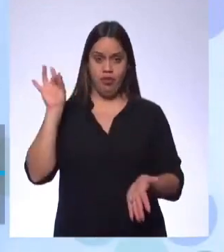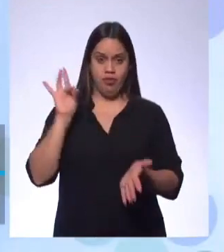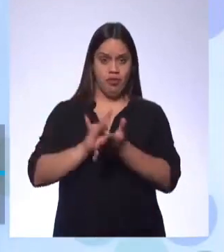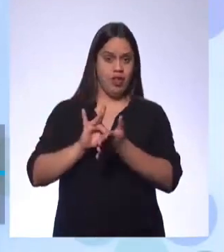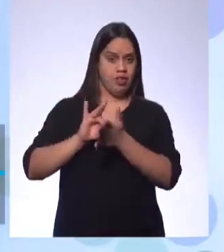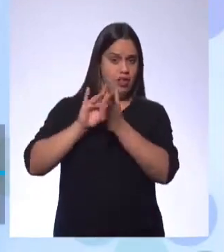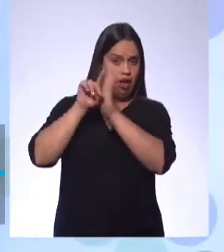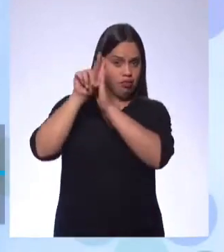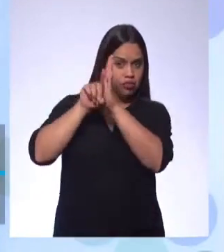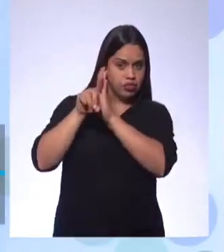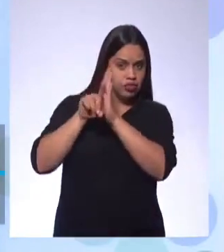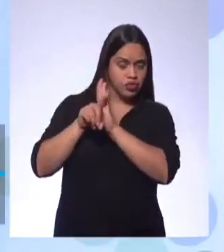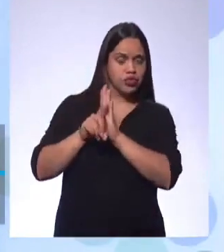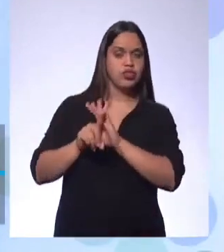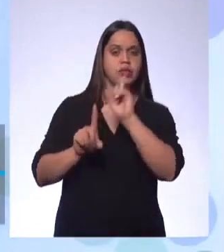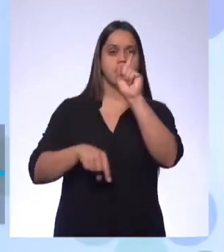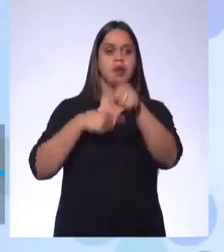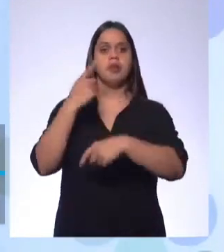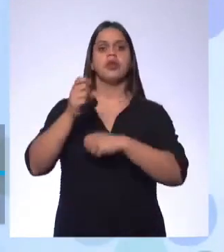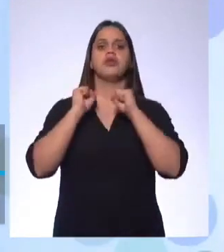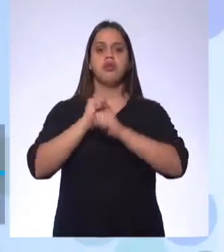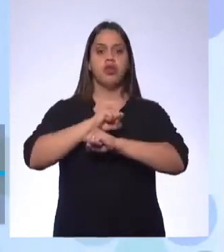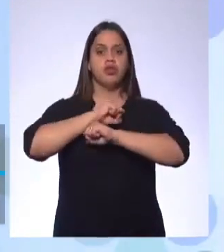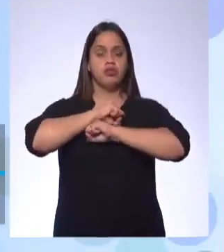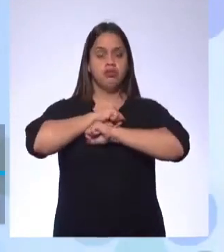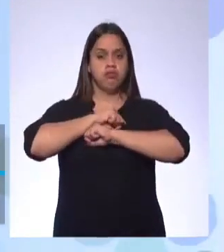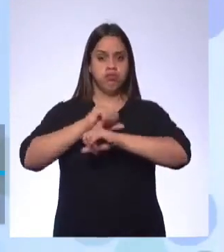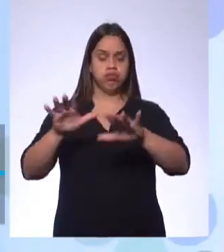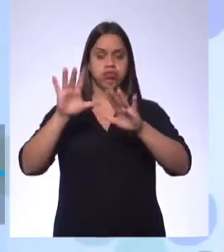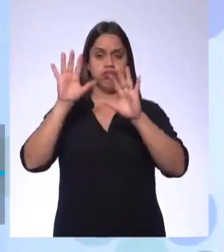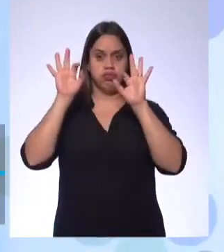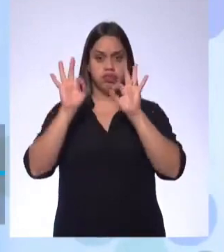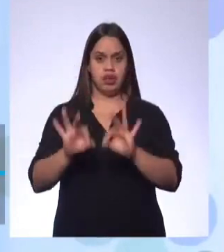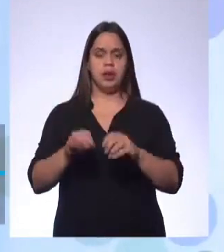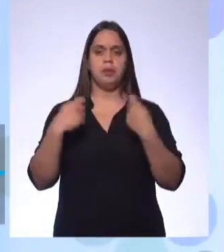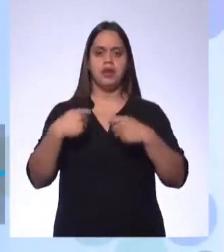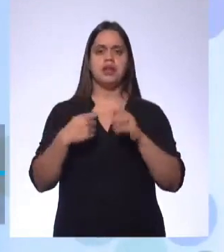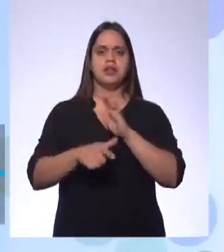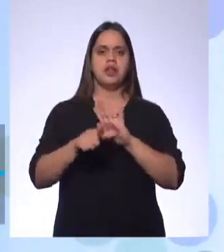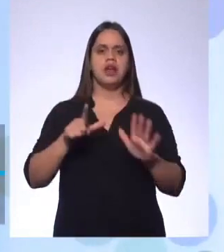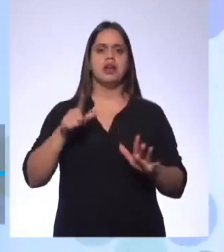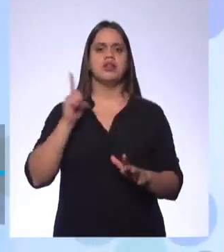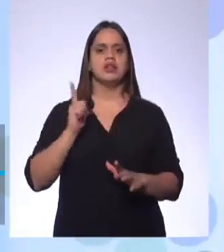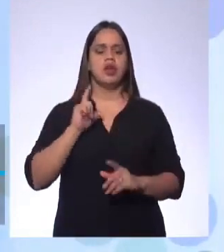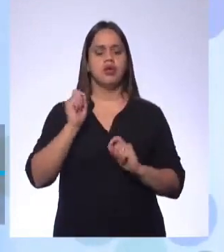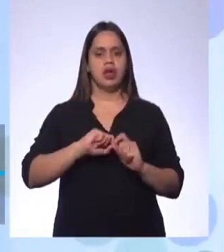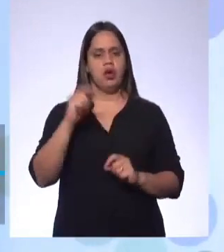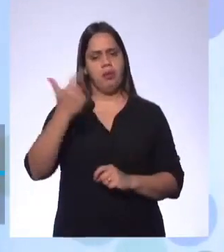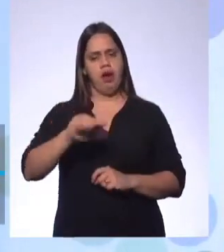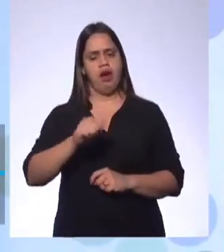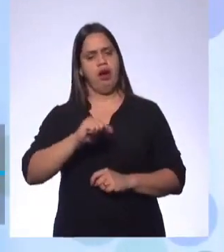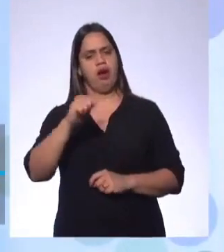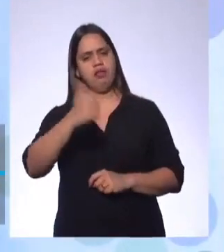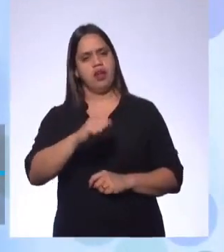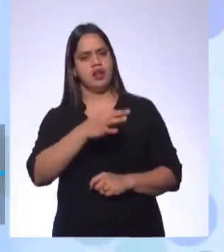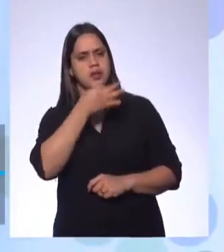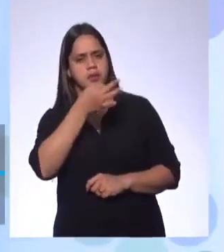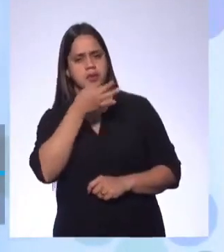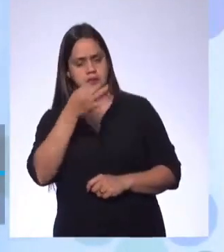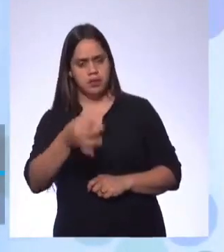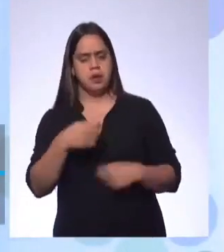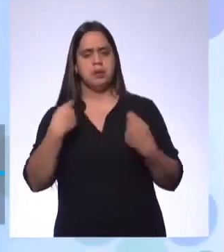que possa ser generalizado de alguma maneira, precisa passar pelo senso crítico. Precisa passar